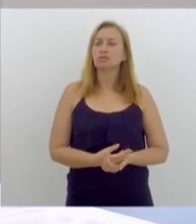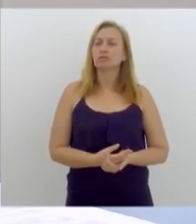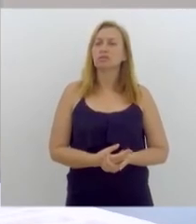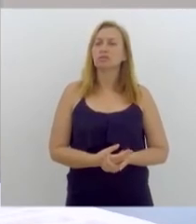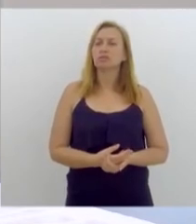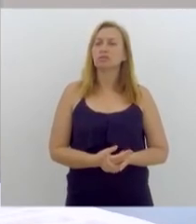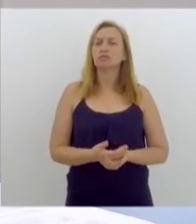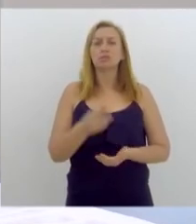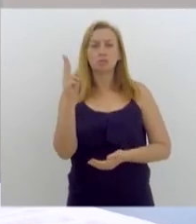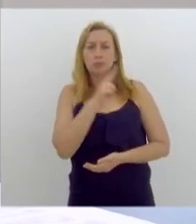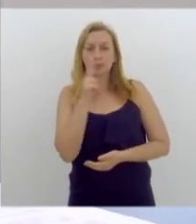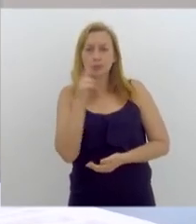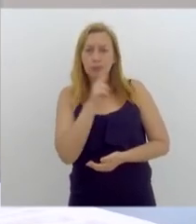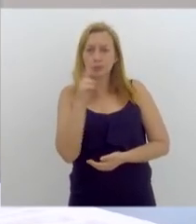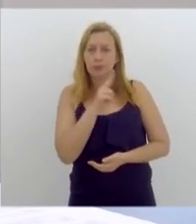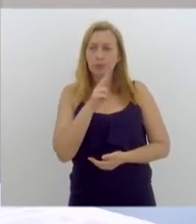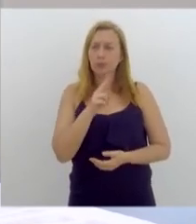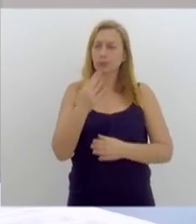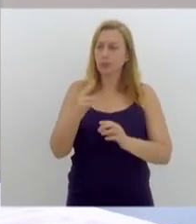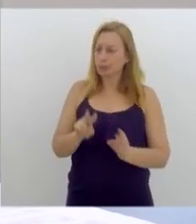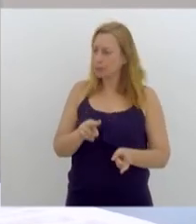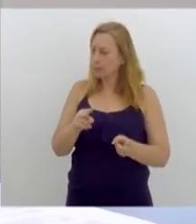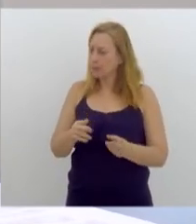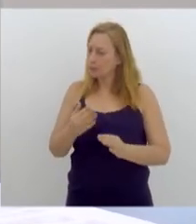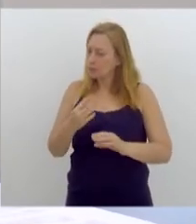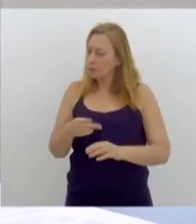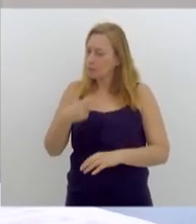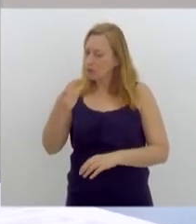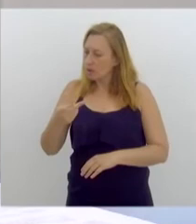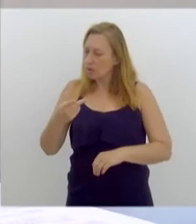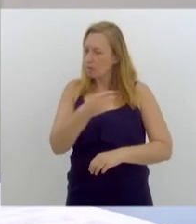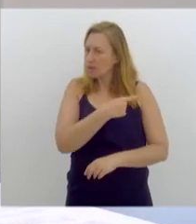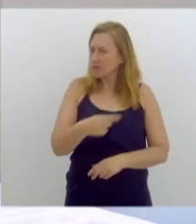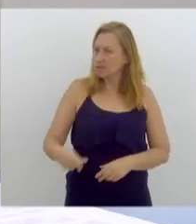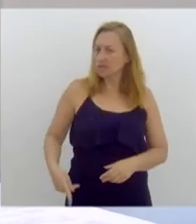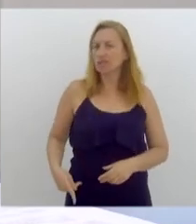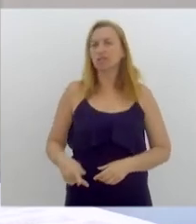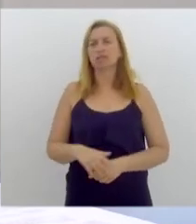tinha que ser urgente não levasse a questão ao presidente